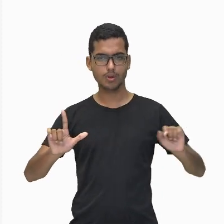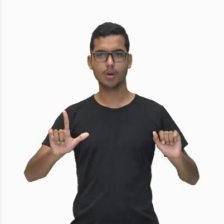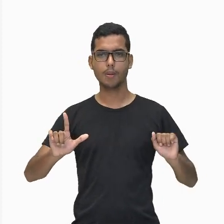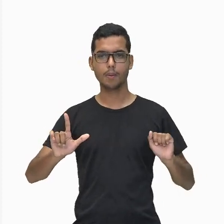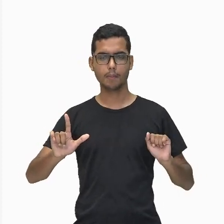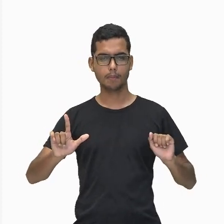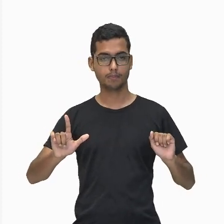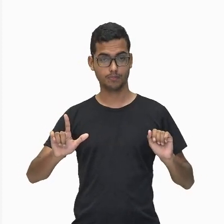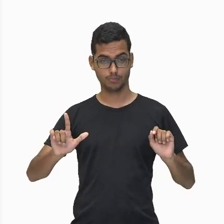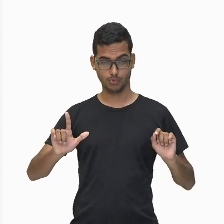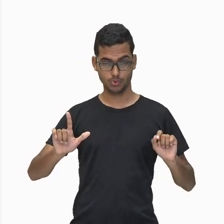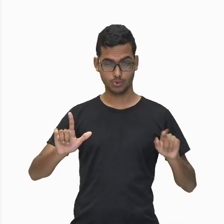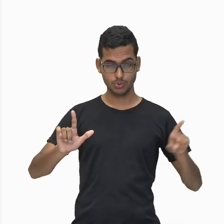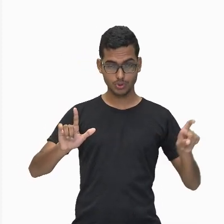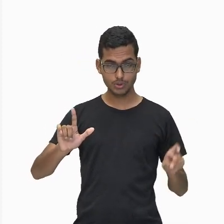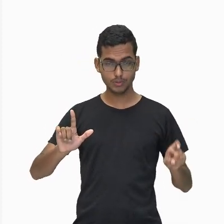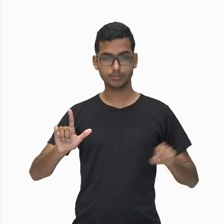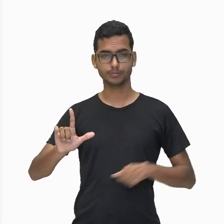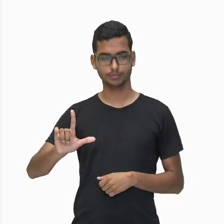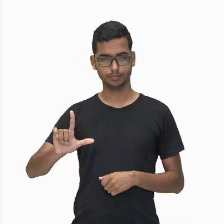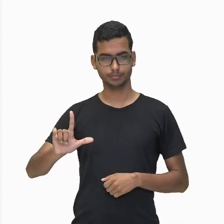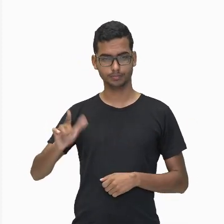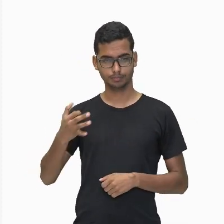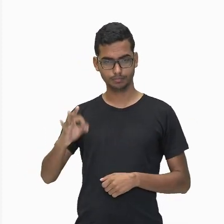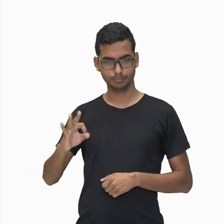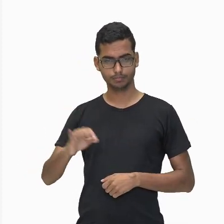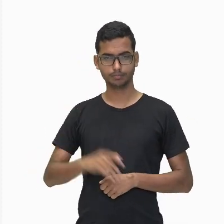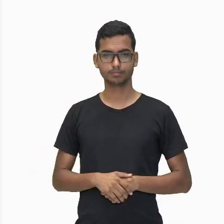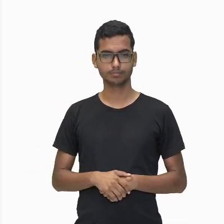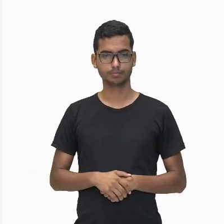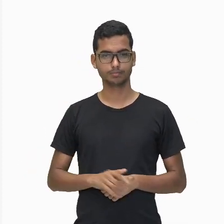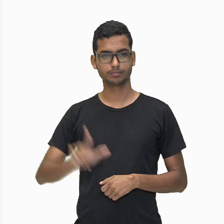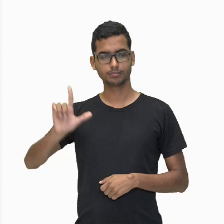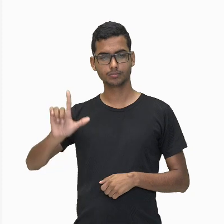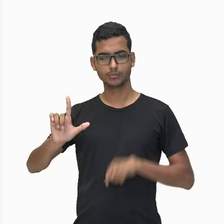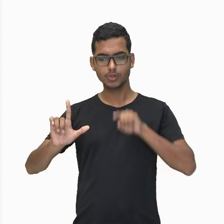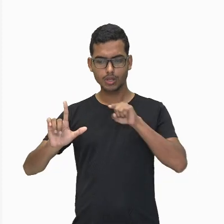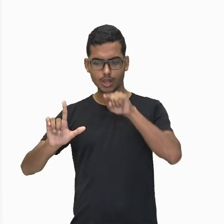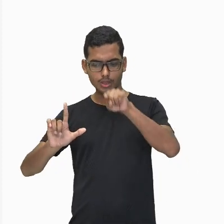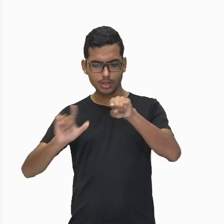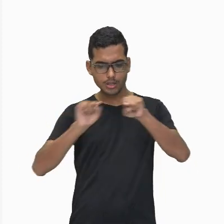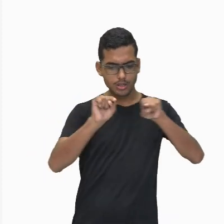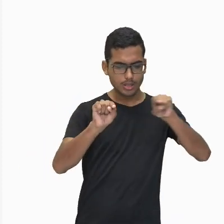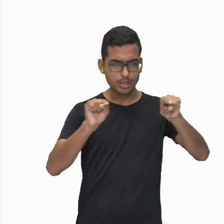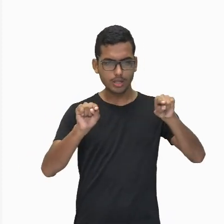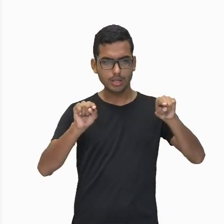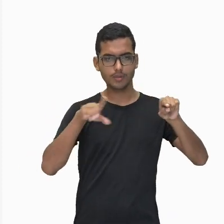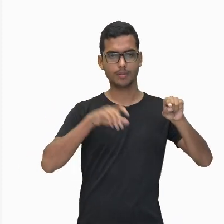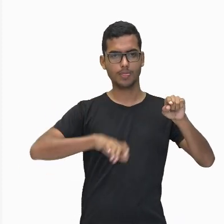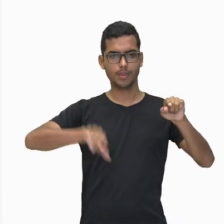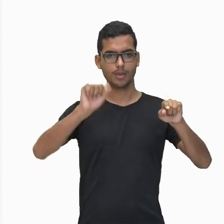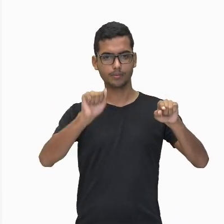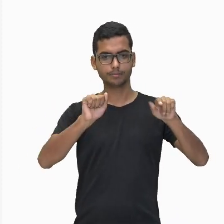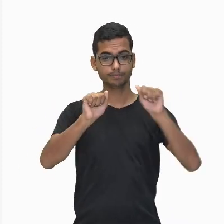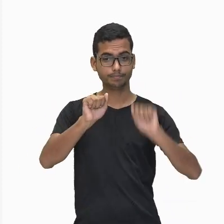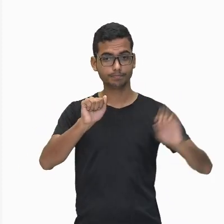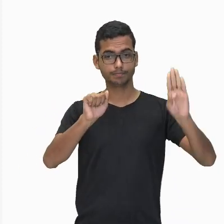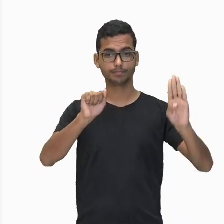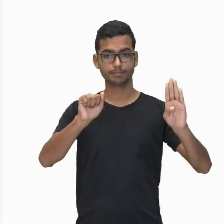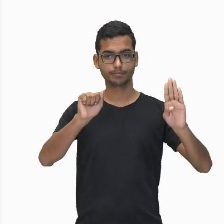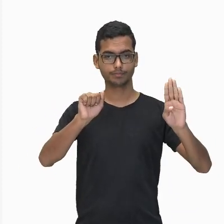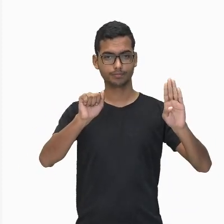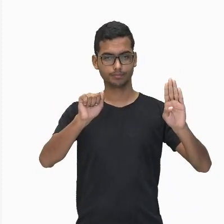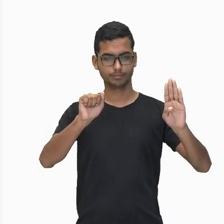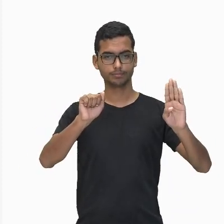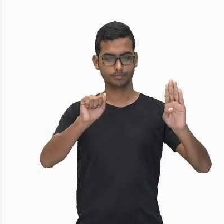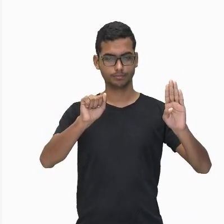unir esses dois pontos através do segmento, a gente consegue perceber que eles estão aí em paralelo ao